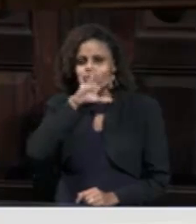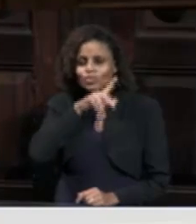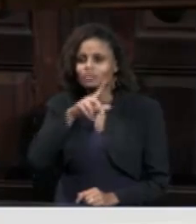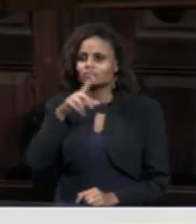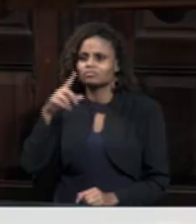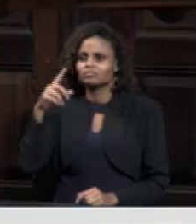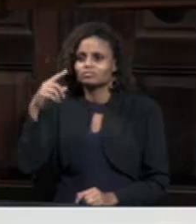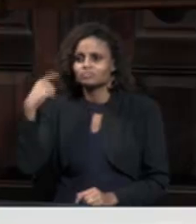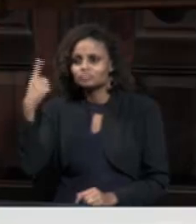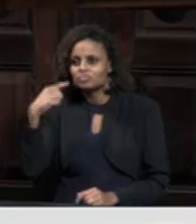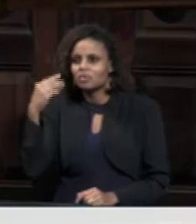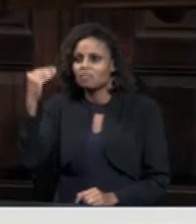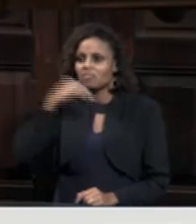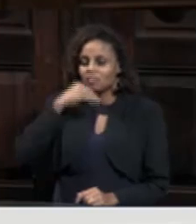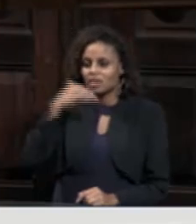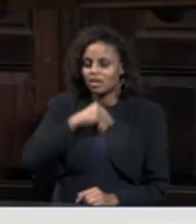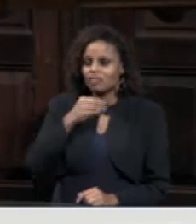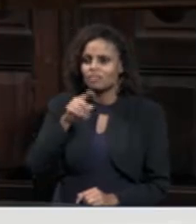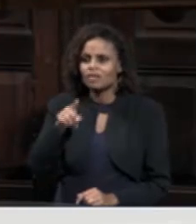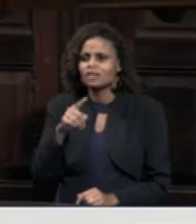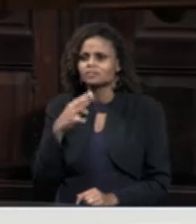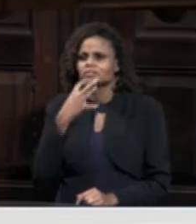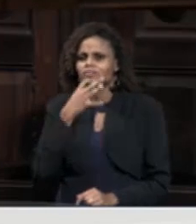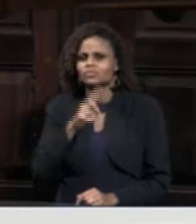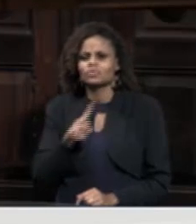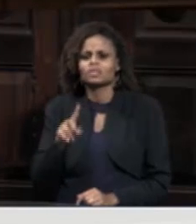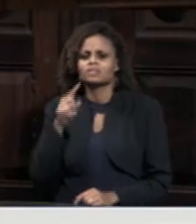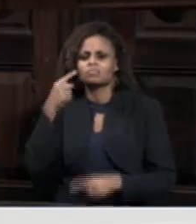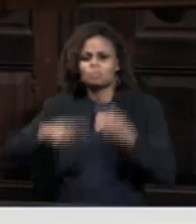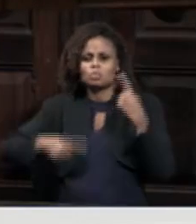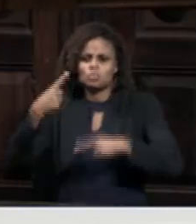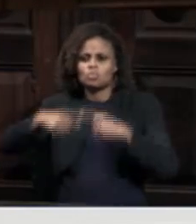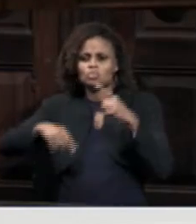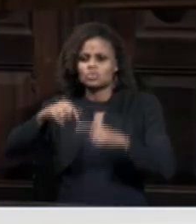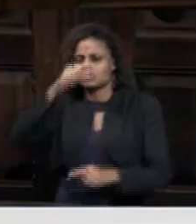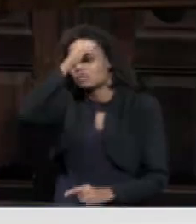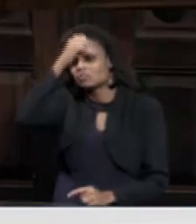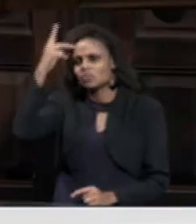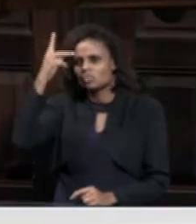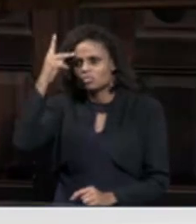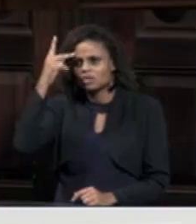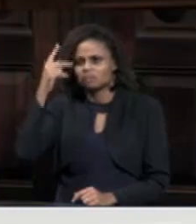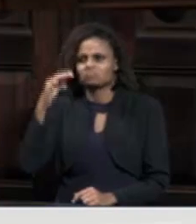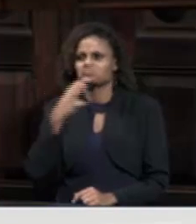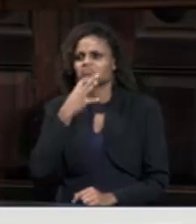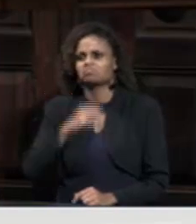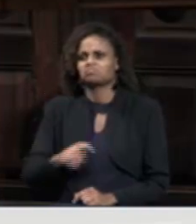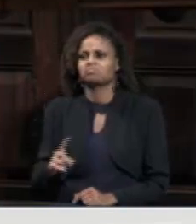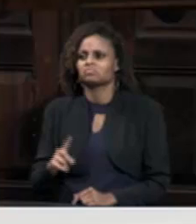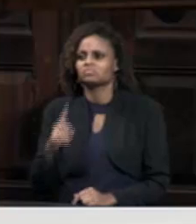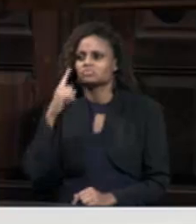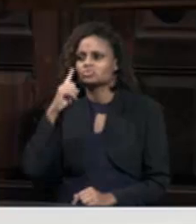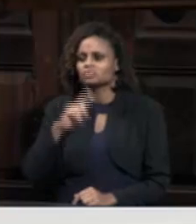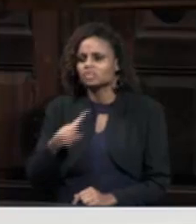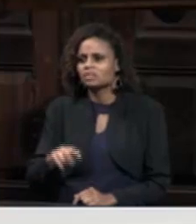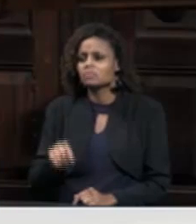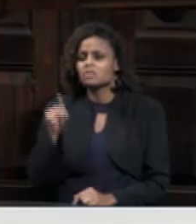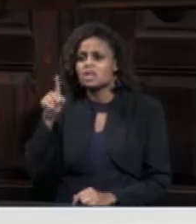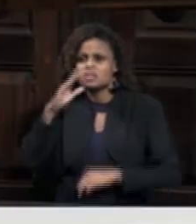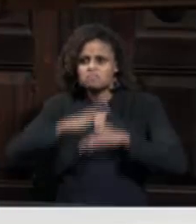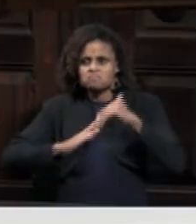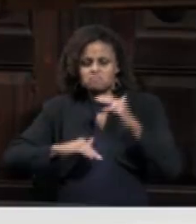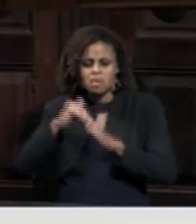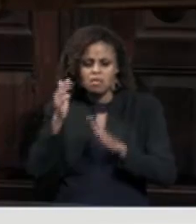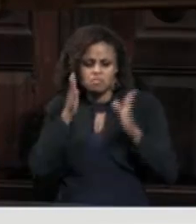que desconhece o que sejam políticas públicas e não tem a capacidade